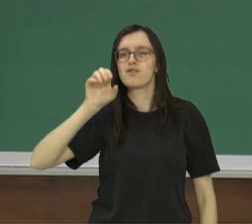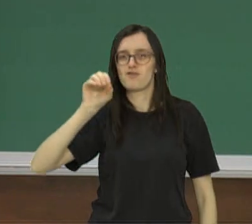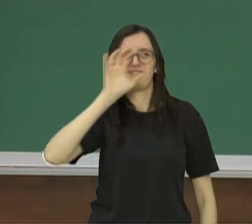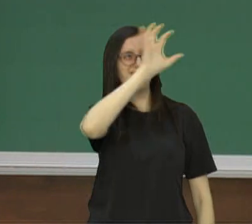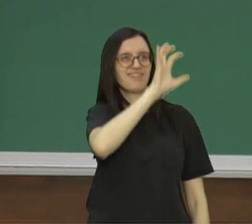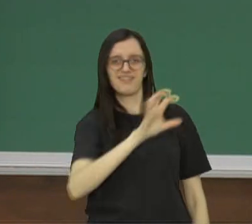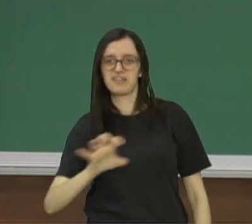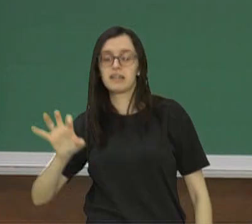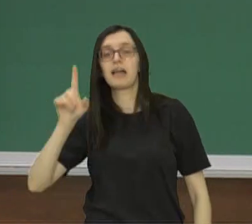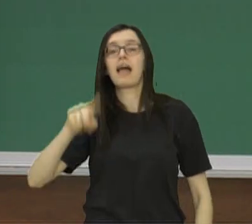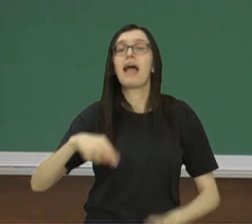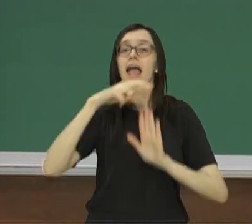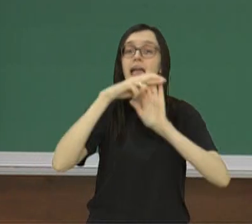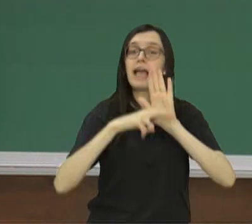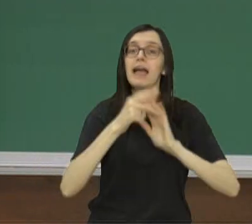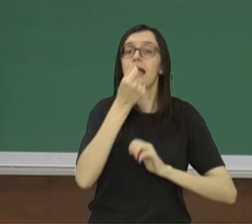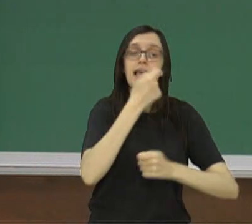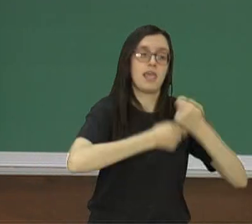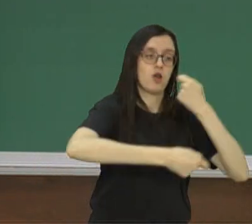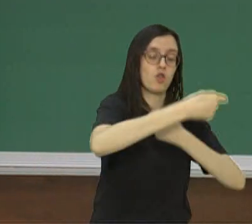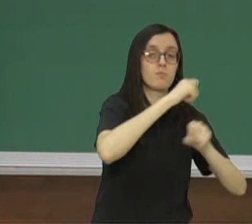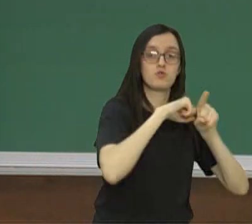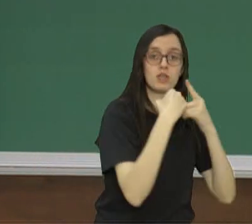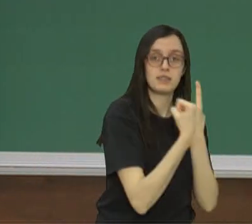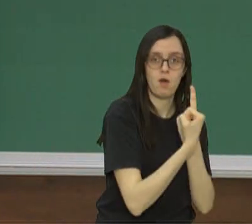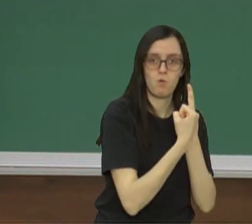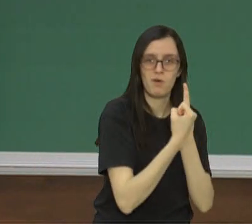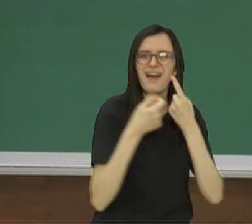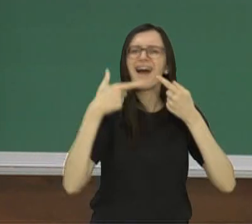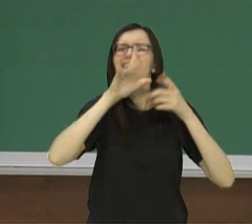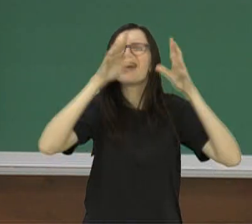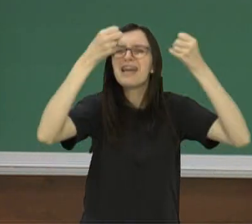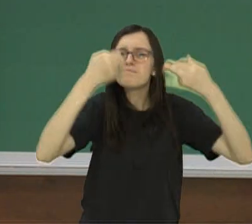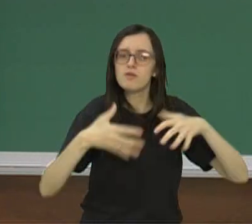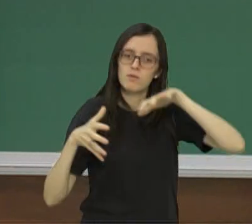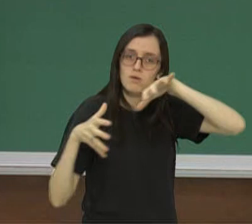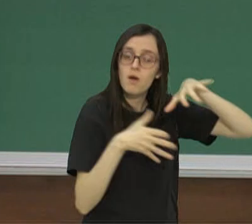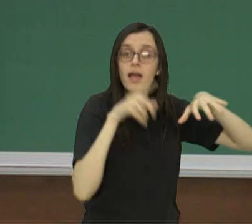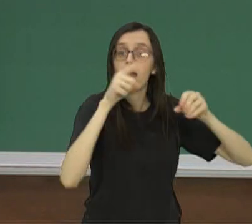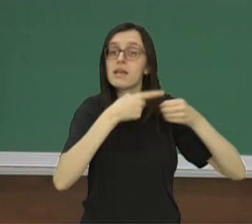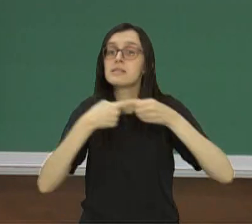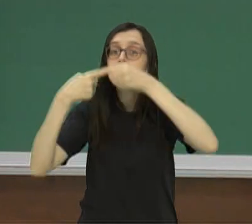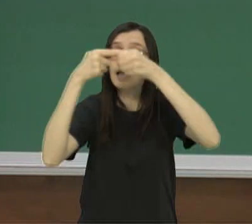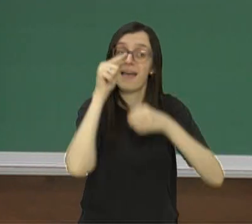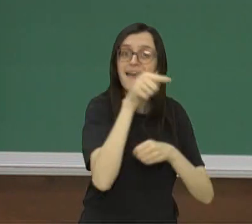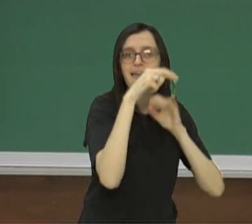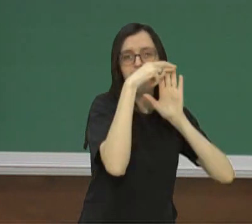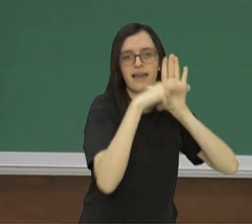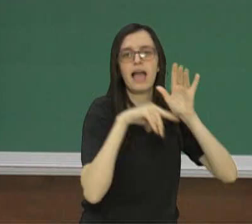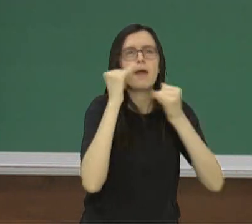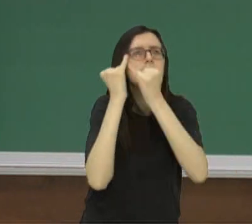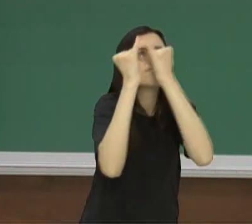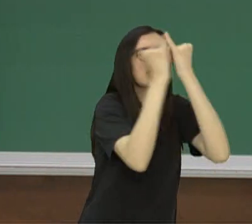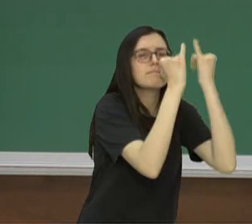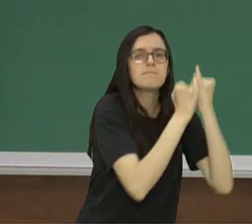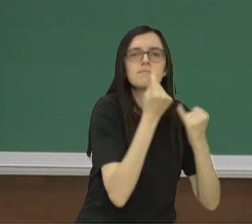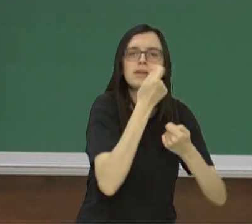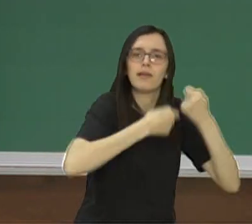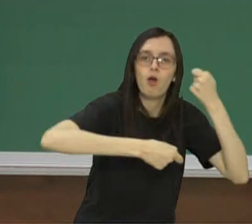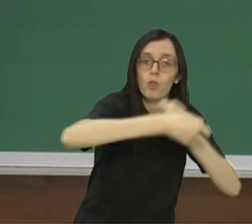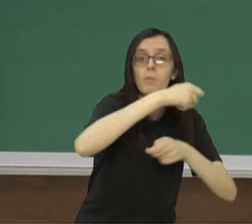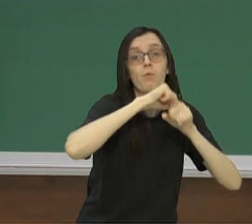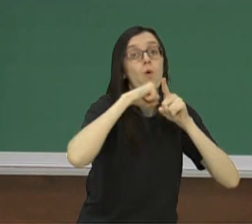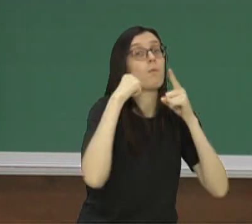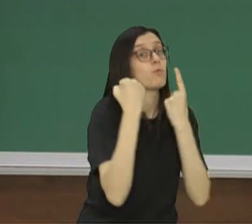que congrega critérios econômicos e sociais. Então, ela vai agrupar os municípios de acordo com esses critérios, essas semelhanças que existem entre